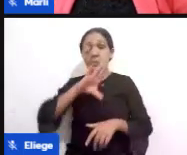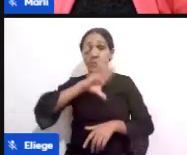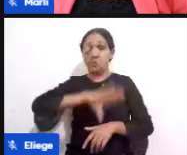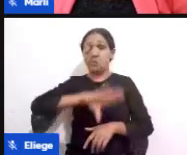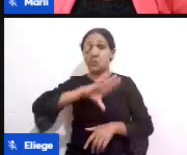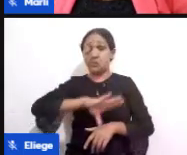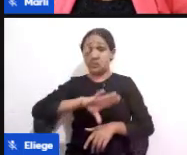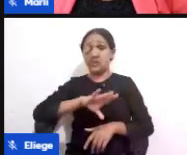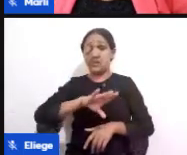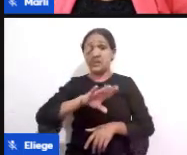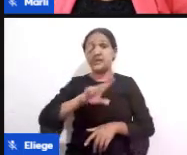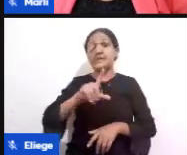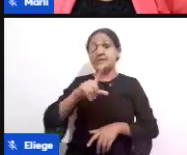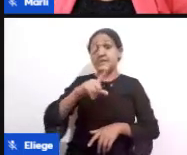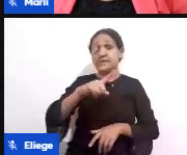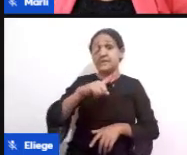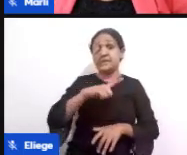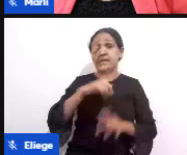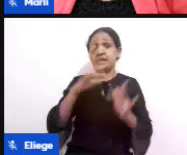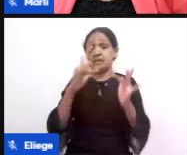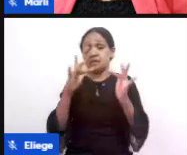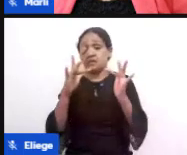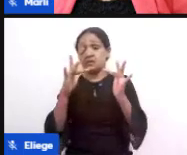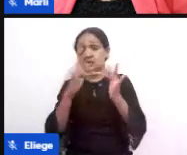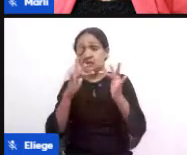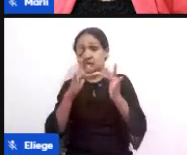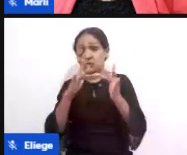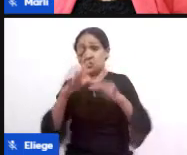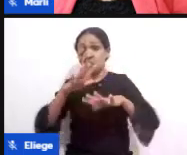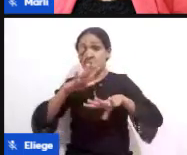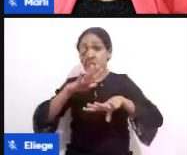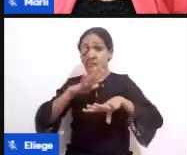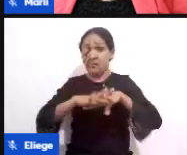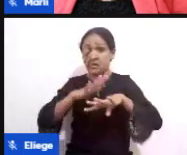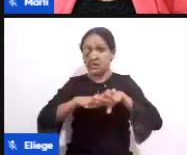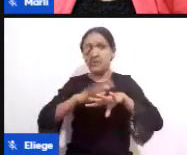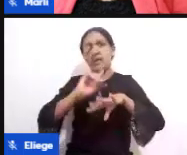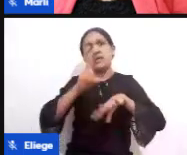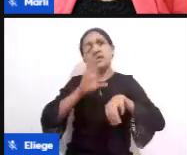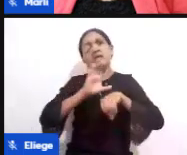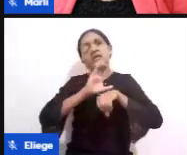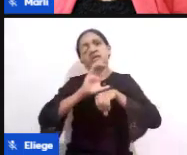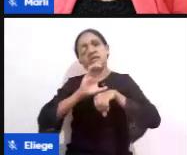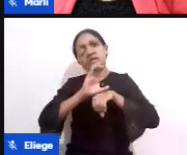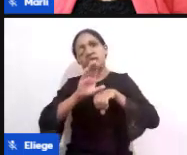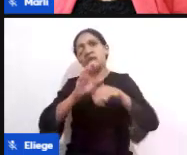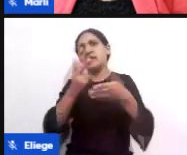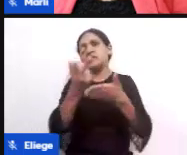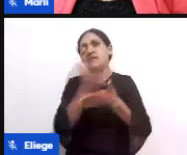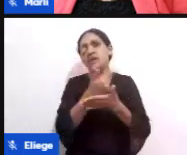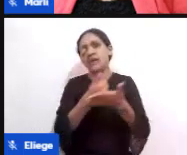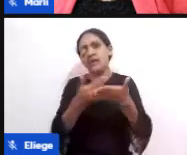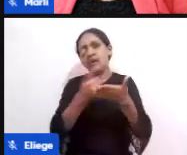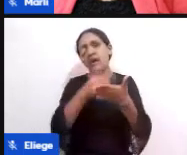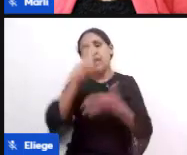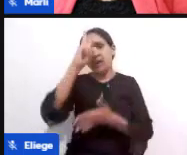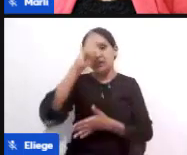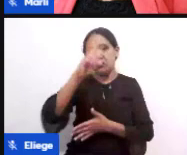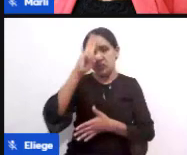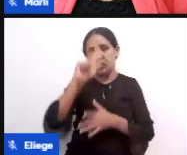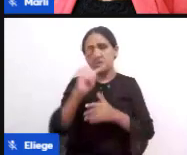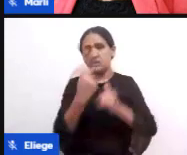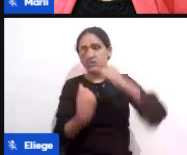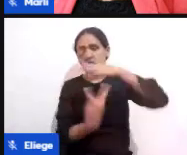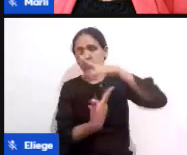está trabalhando na matemática. E da mesma forma em ciências, em arte, em história, em geografia,